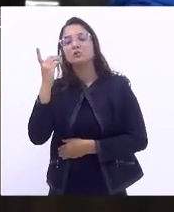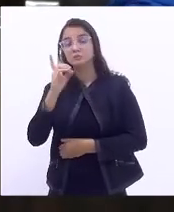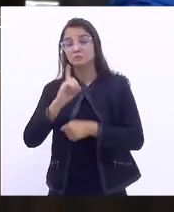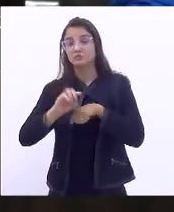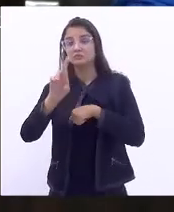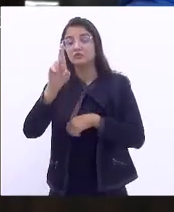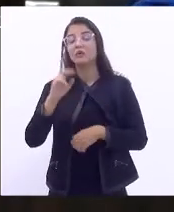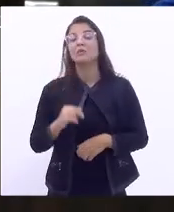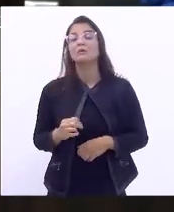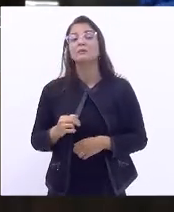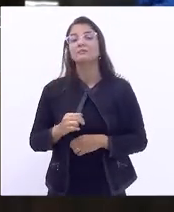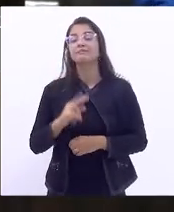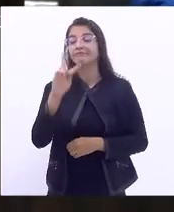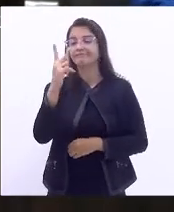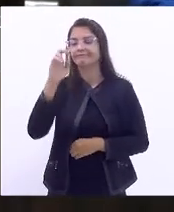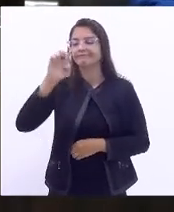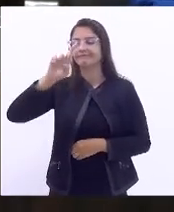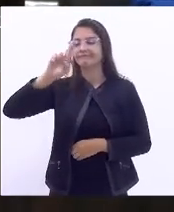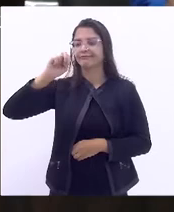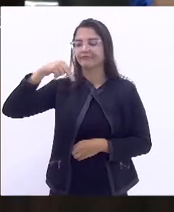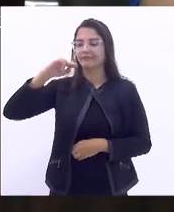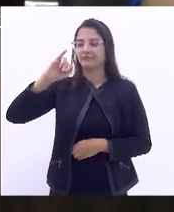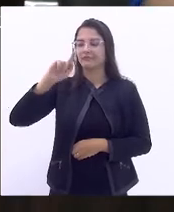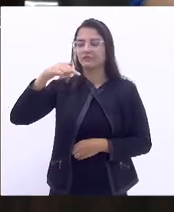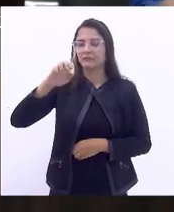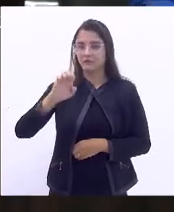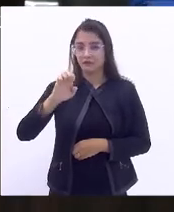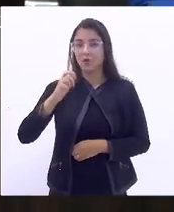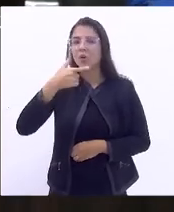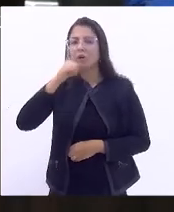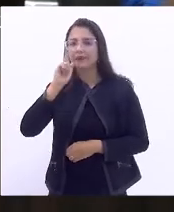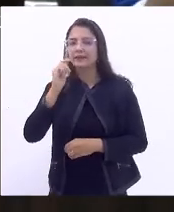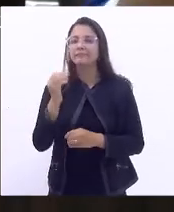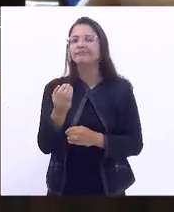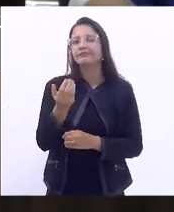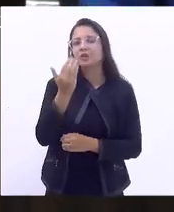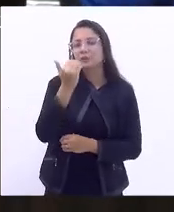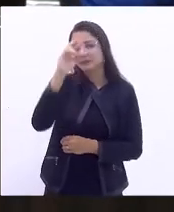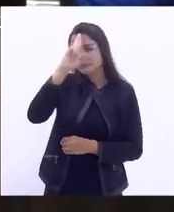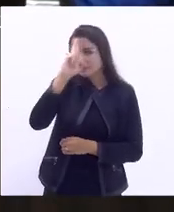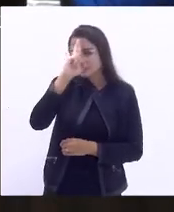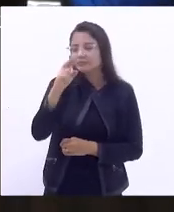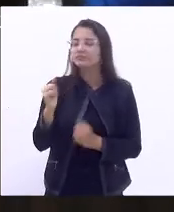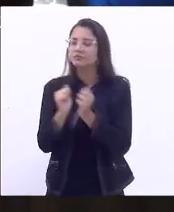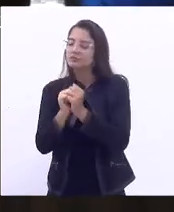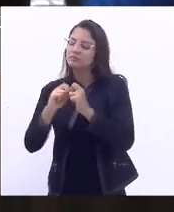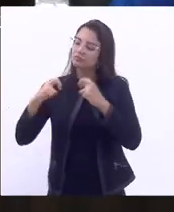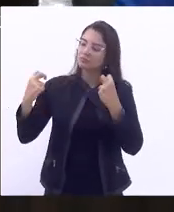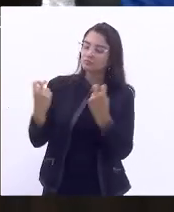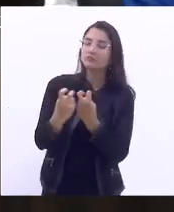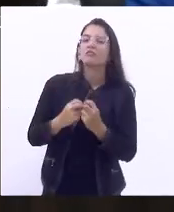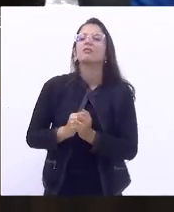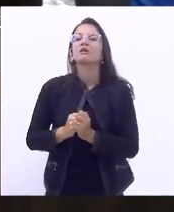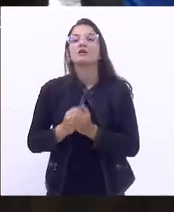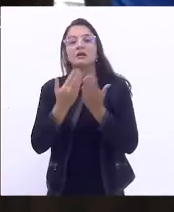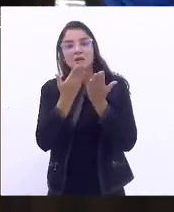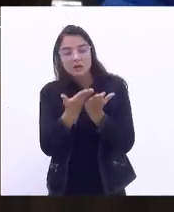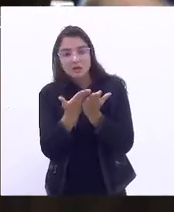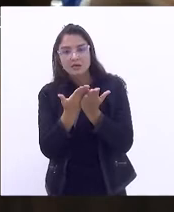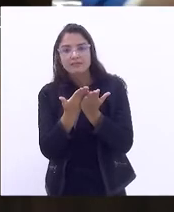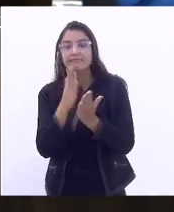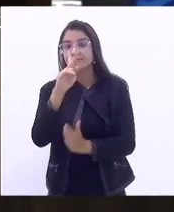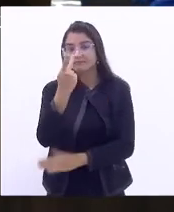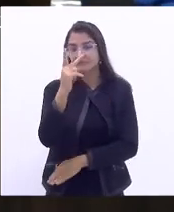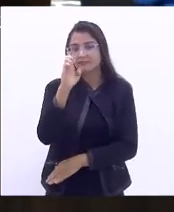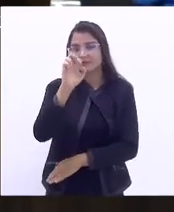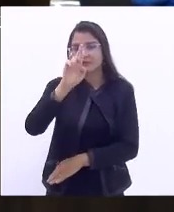apresentando uma medalha Tiradentes para o doutor Henrique. Então, o parlamentar que queira, porque nós colhemos aqui